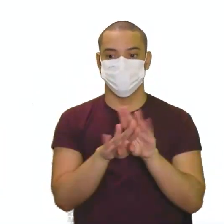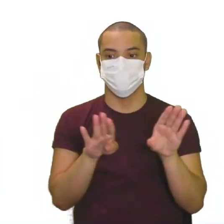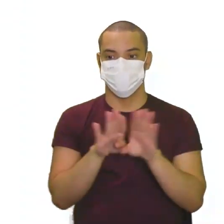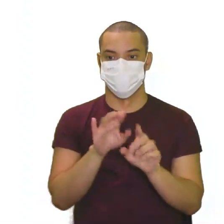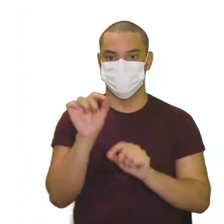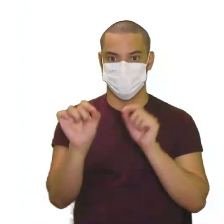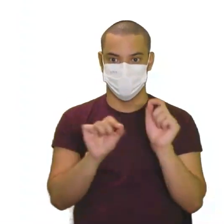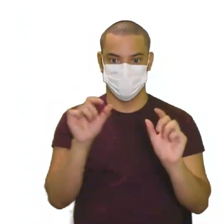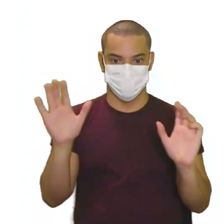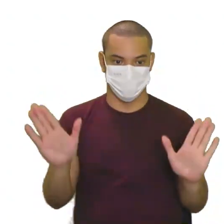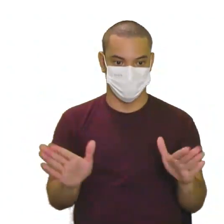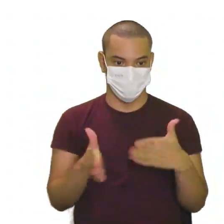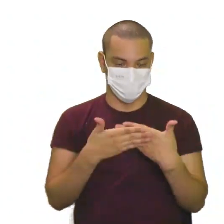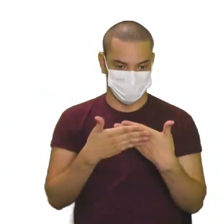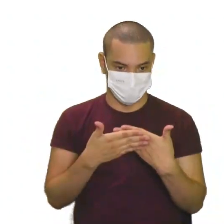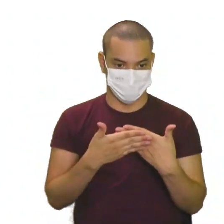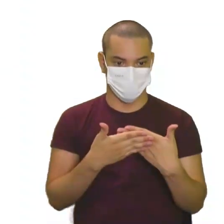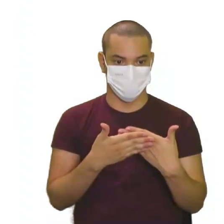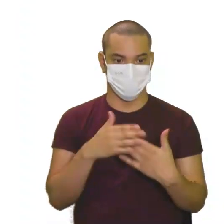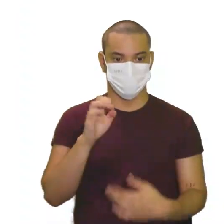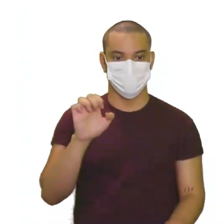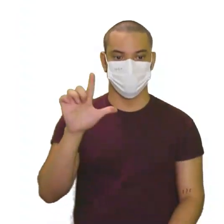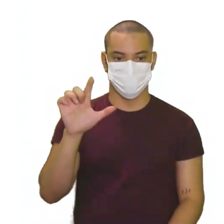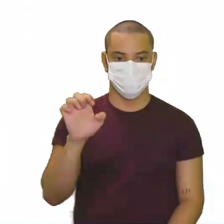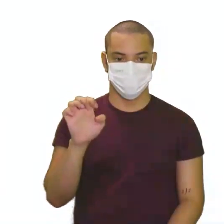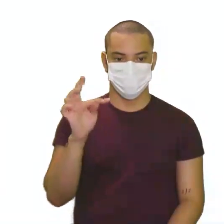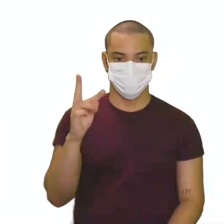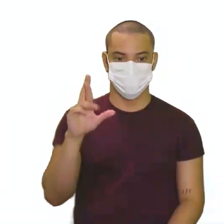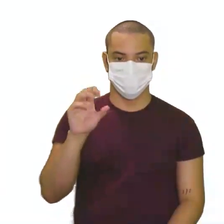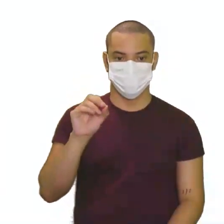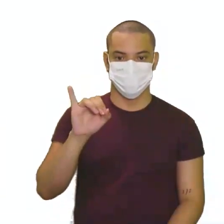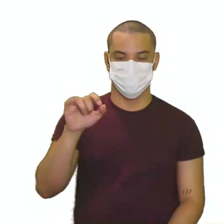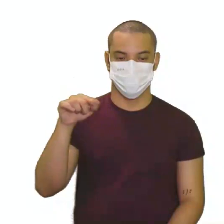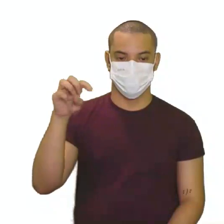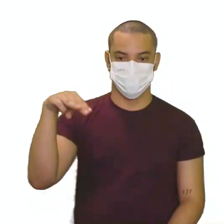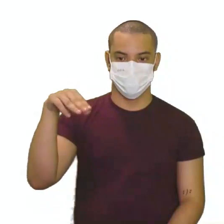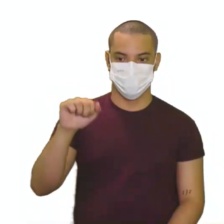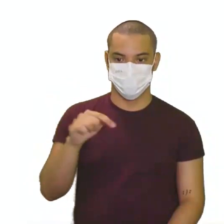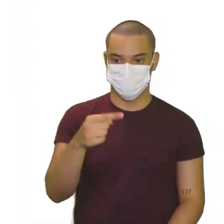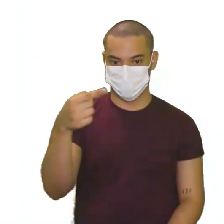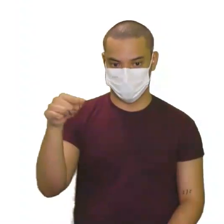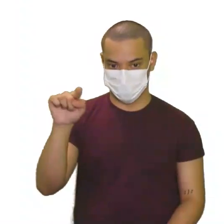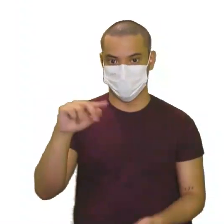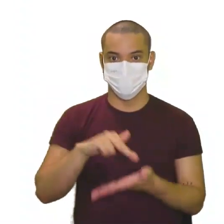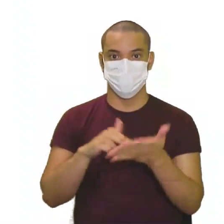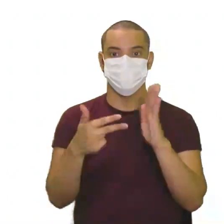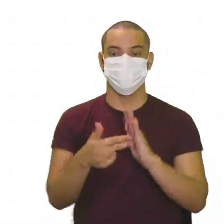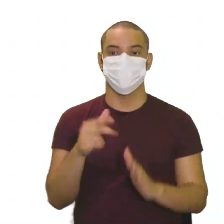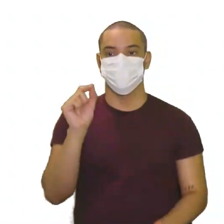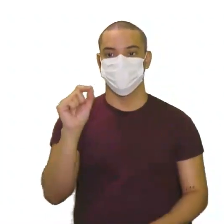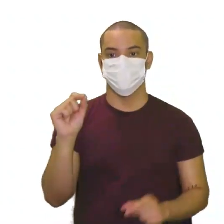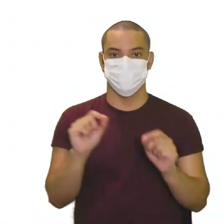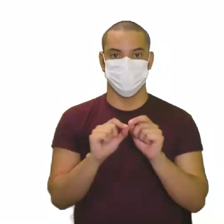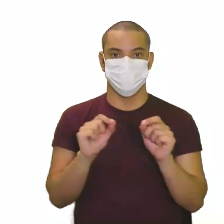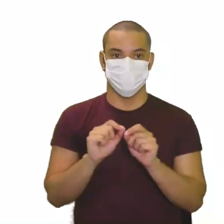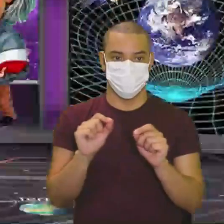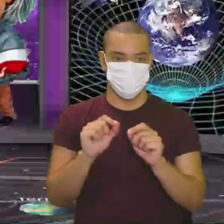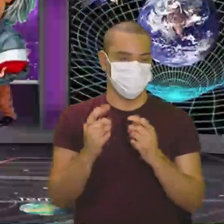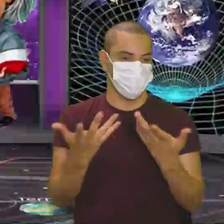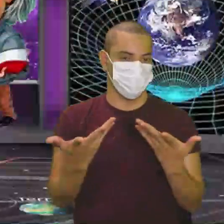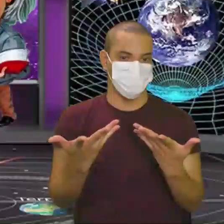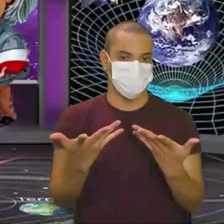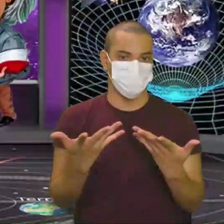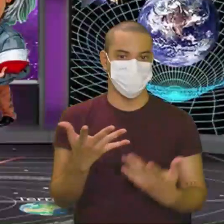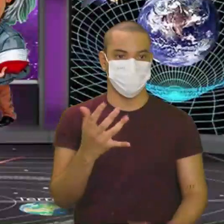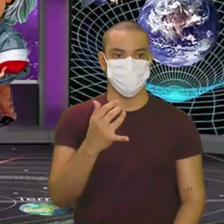para nós fecharmos aqui o eletroimã ok que que eu eletroimã é você passar aí uma corrente